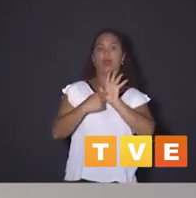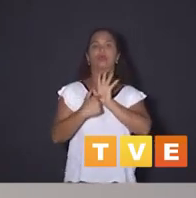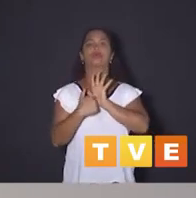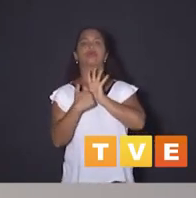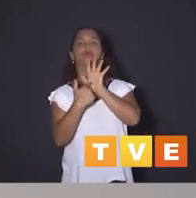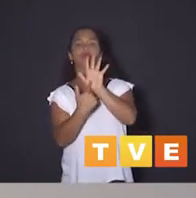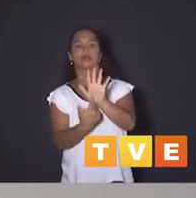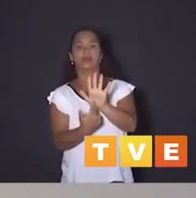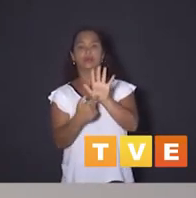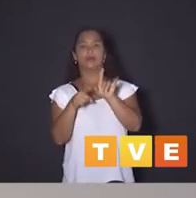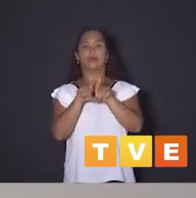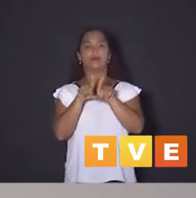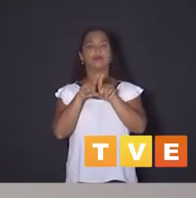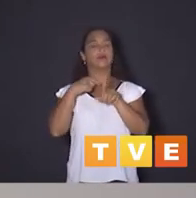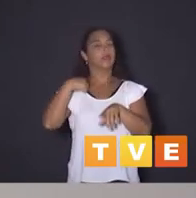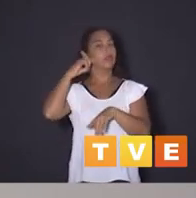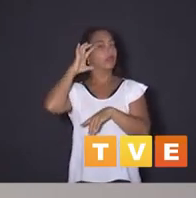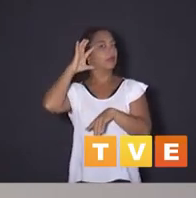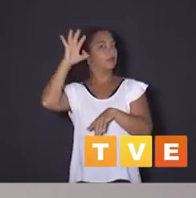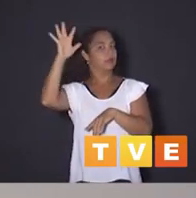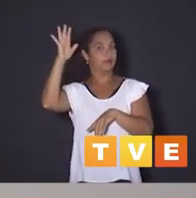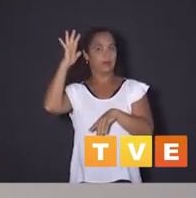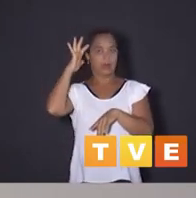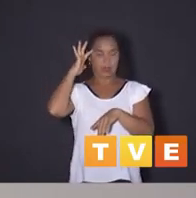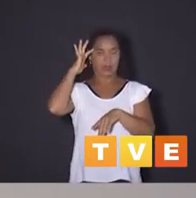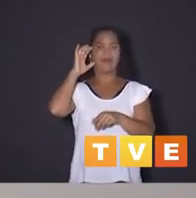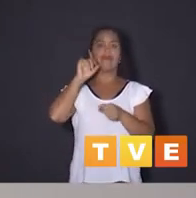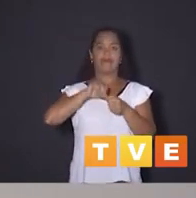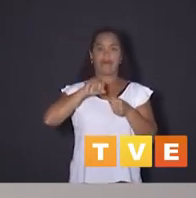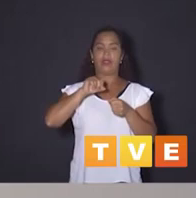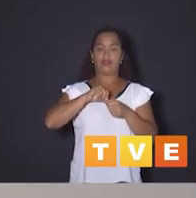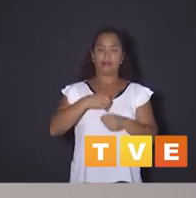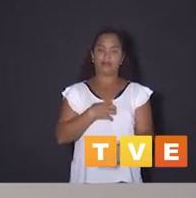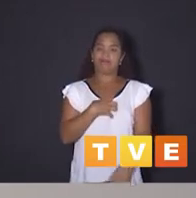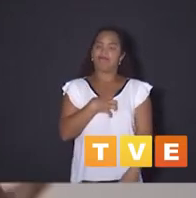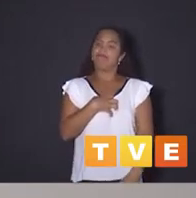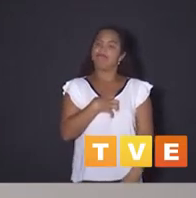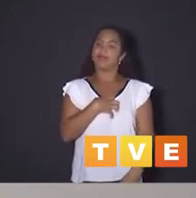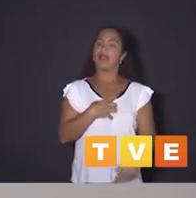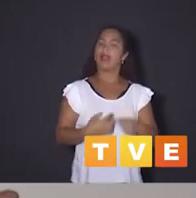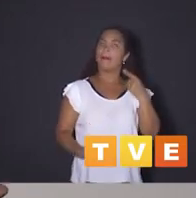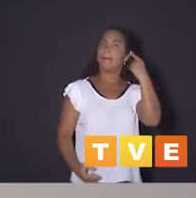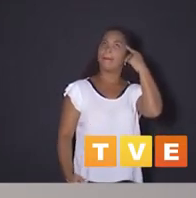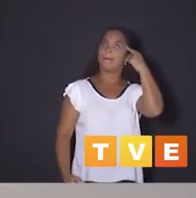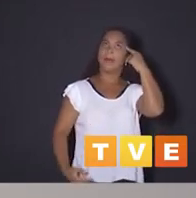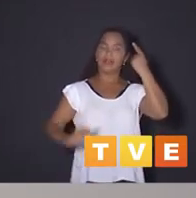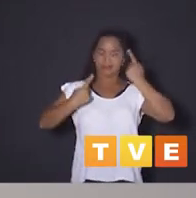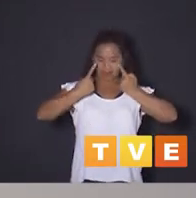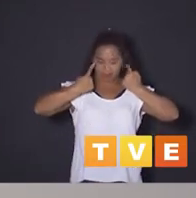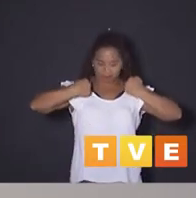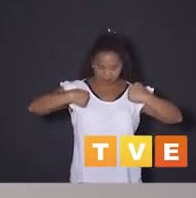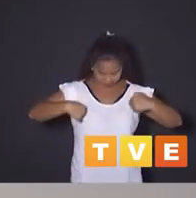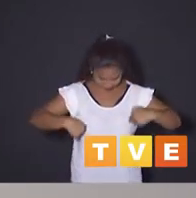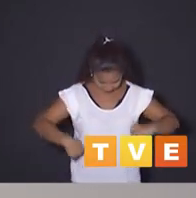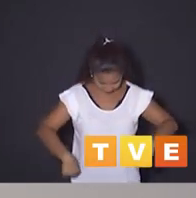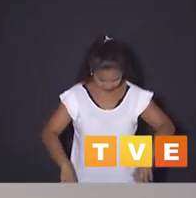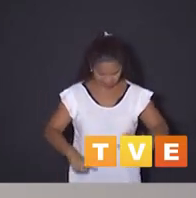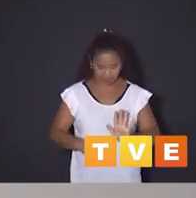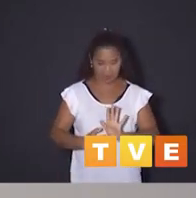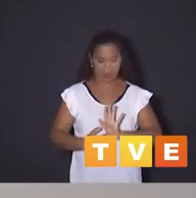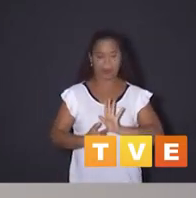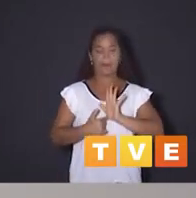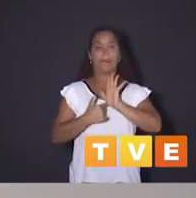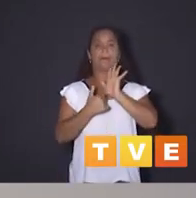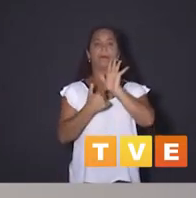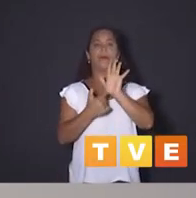das nossas formas de pensar agir e sentir então pensar que a nossa aparência é um diagnóstico da mentalidade